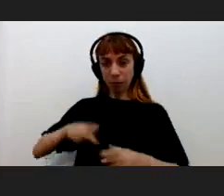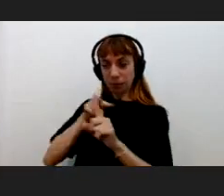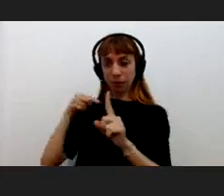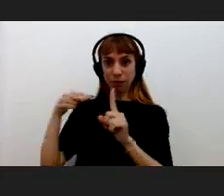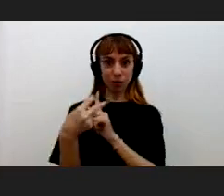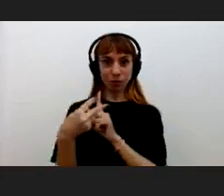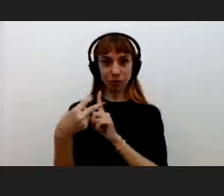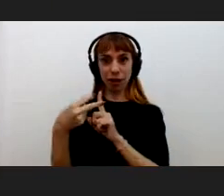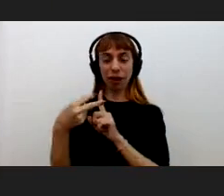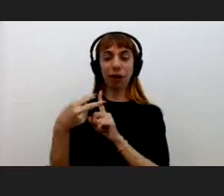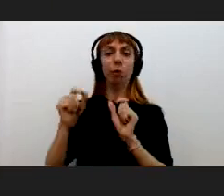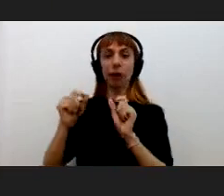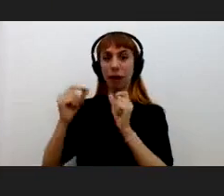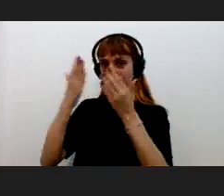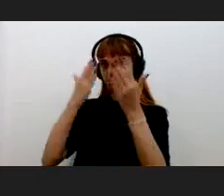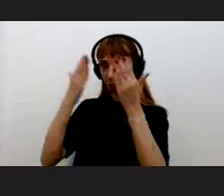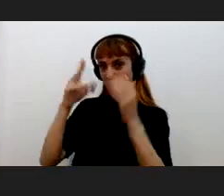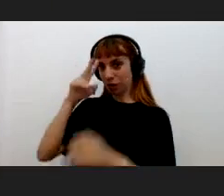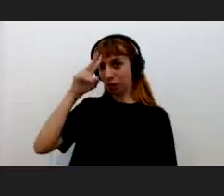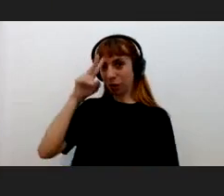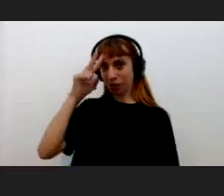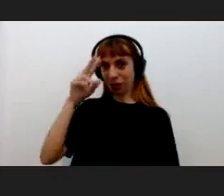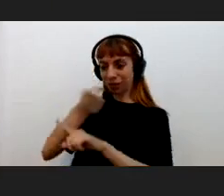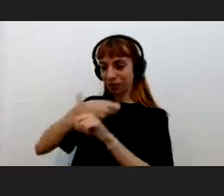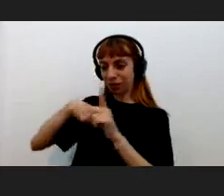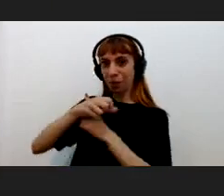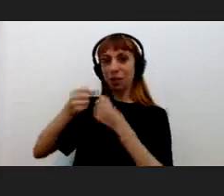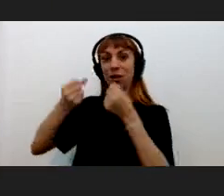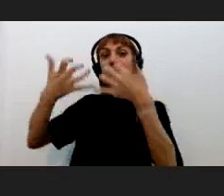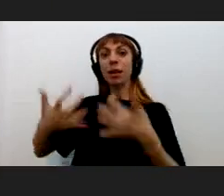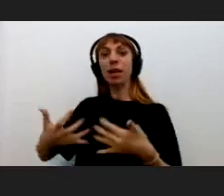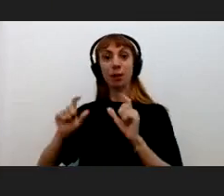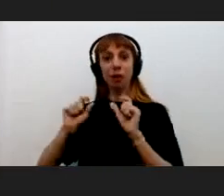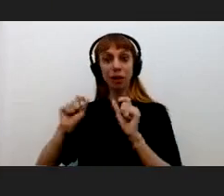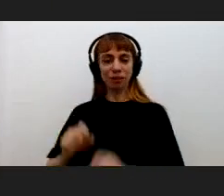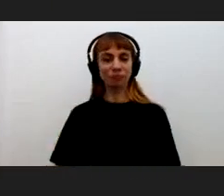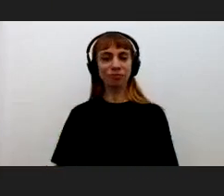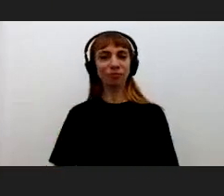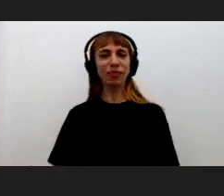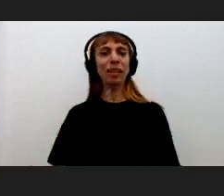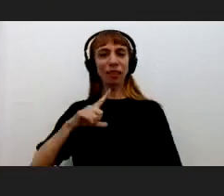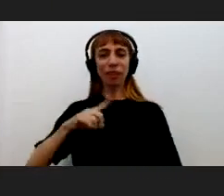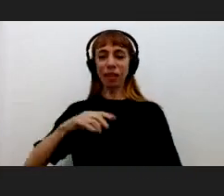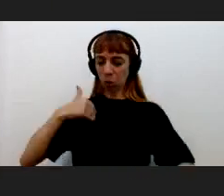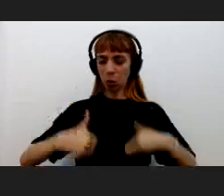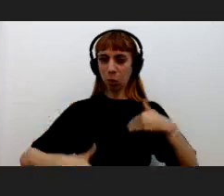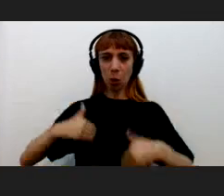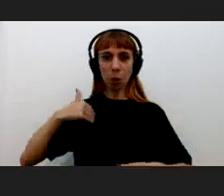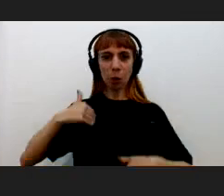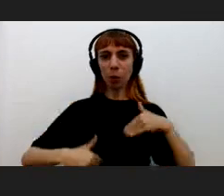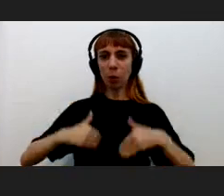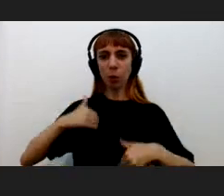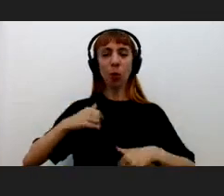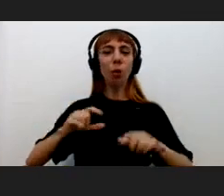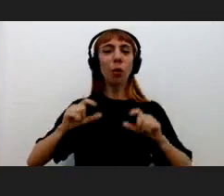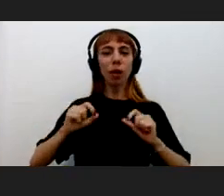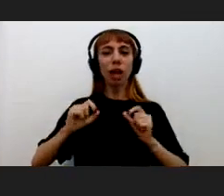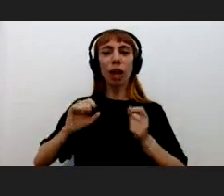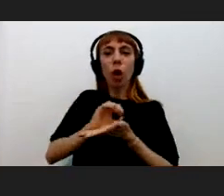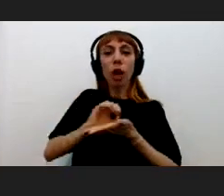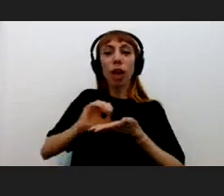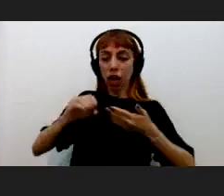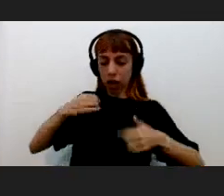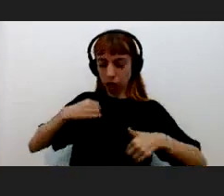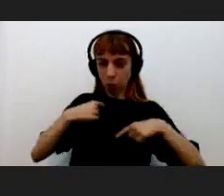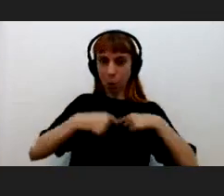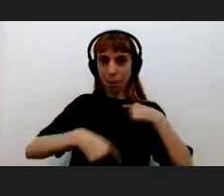biológico, existe todo o meu aparato orgânico, né? Aquilo que me constitui, quer dizer, eu